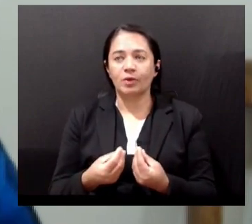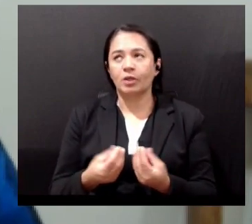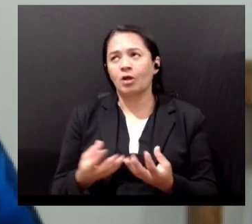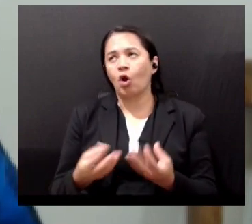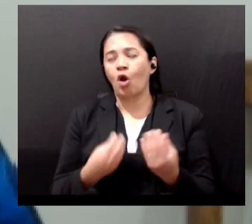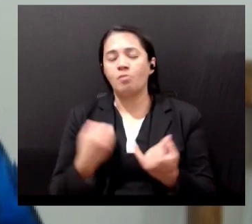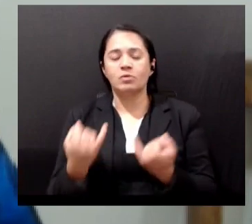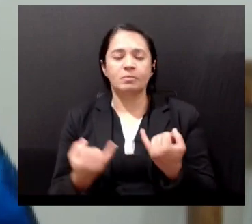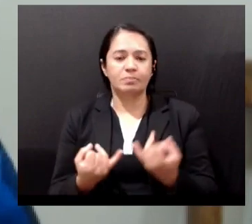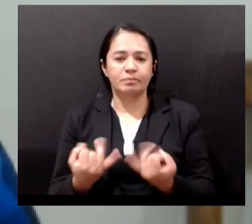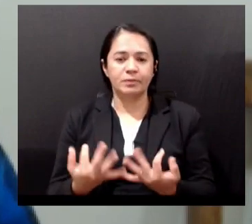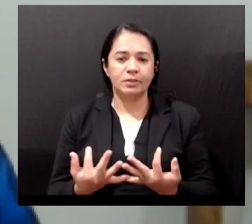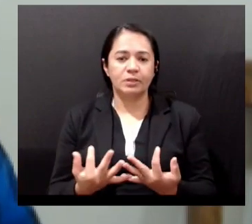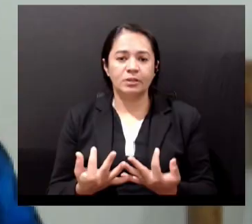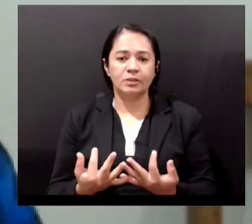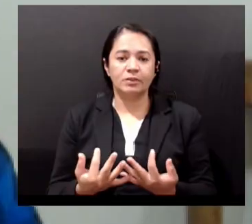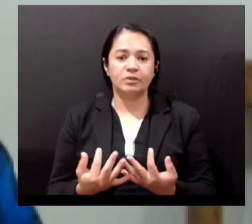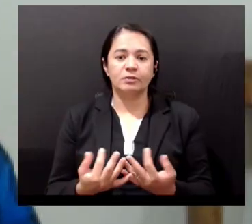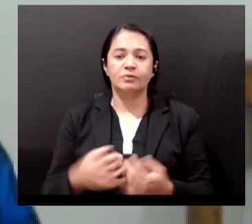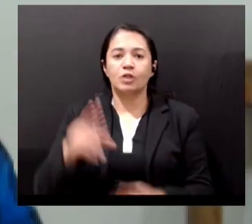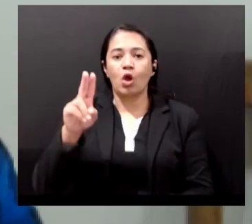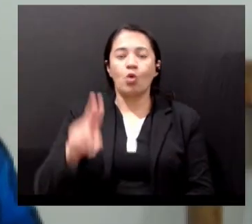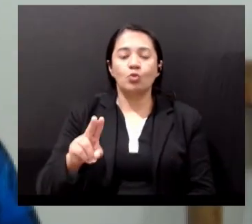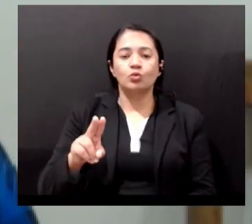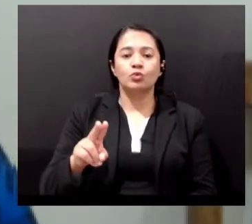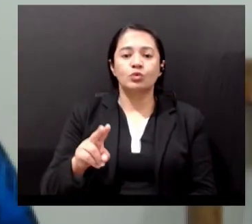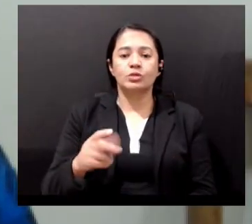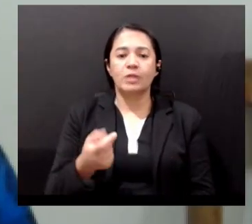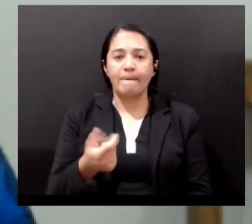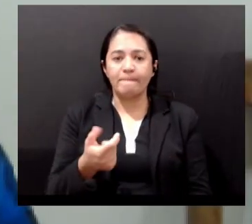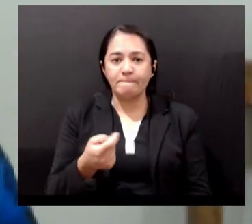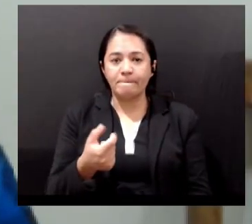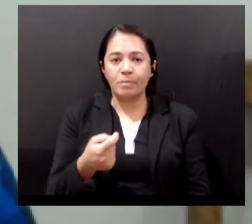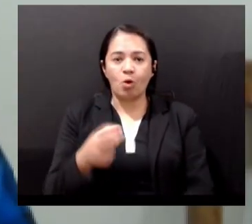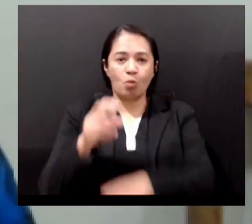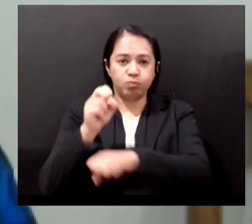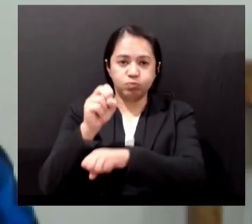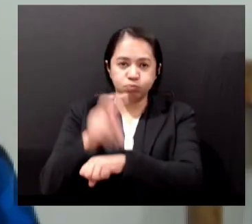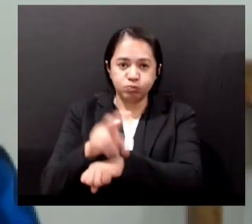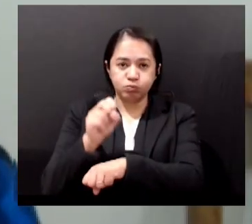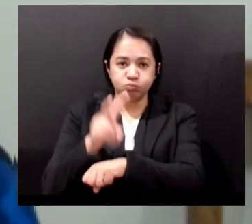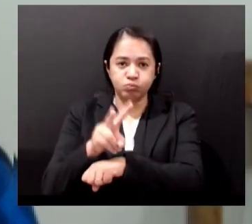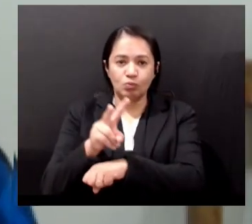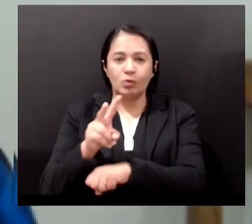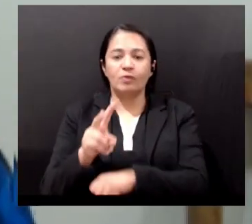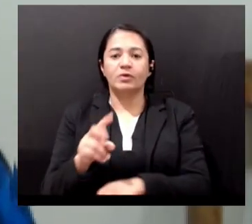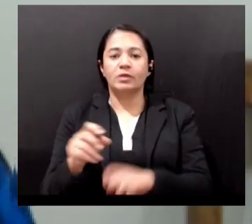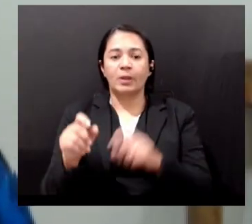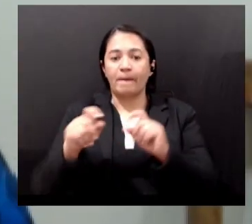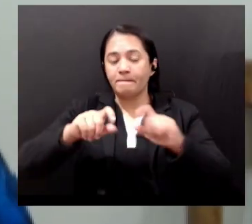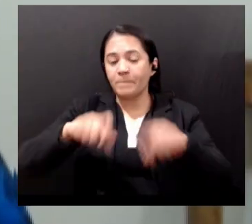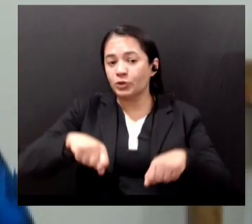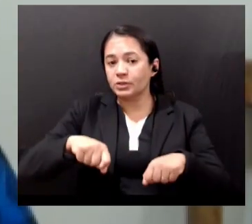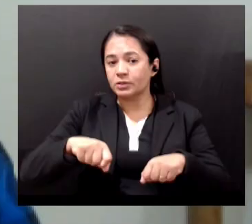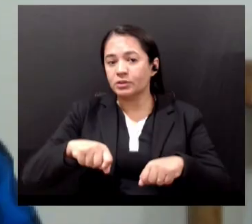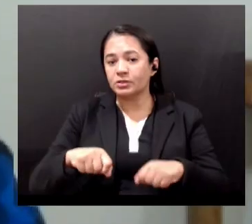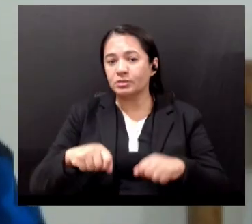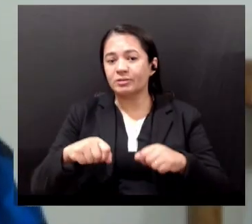ligado ou faça menos uso de produtos químicos, agrotóxicos, que podem